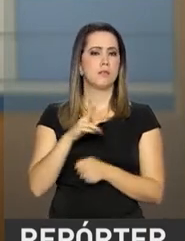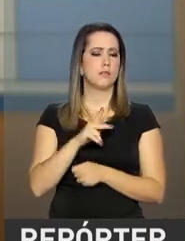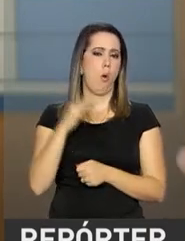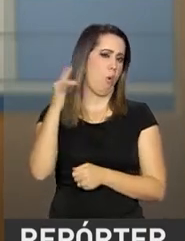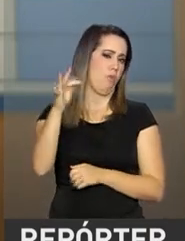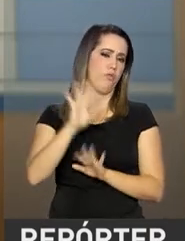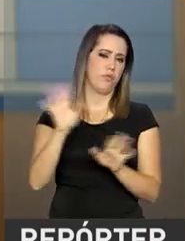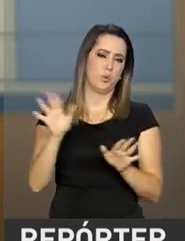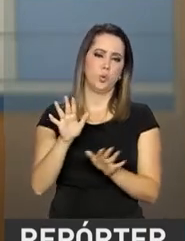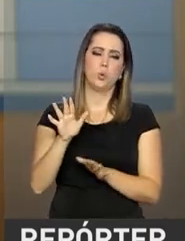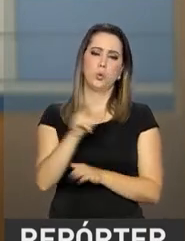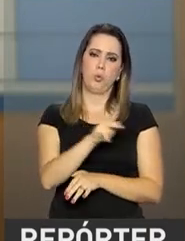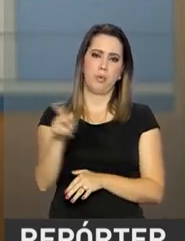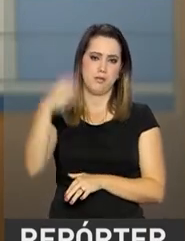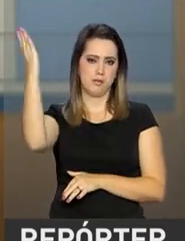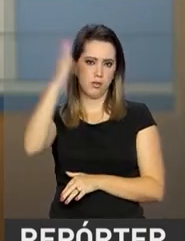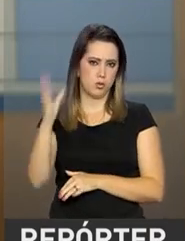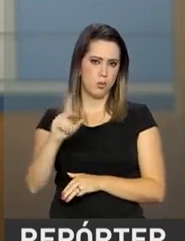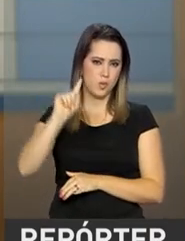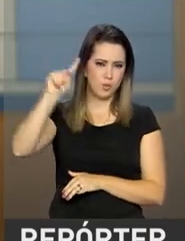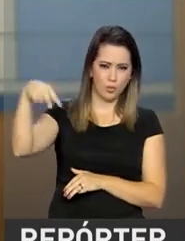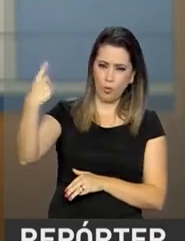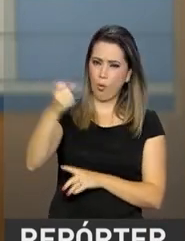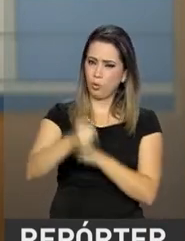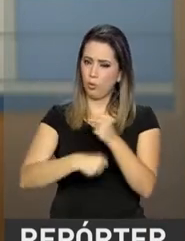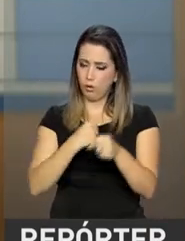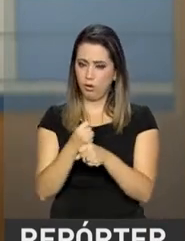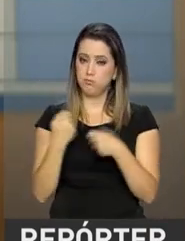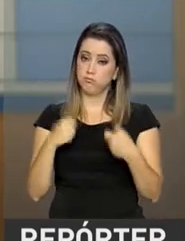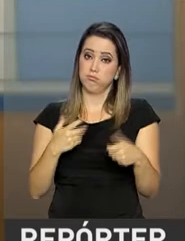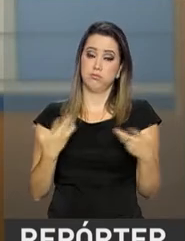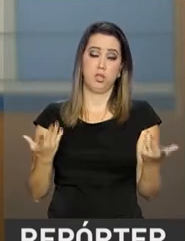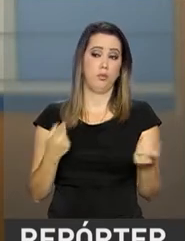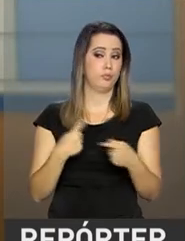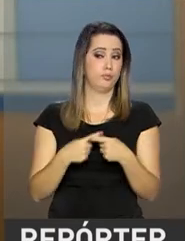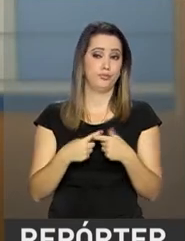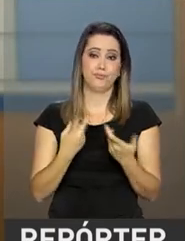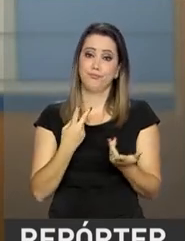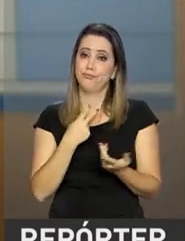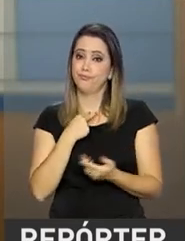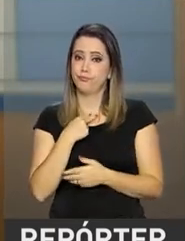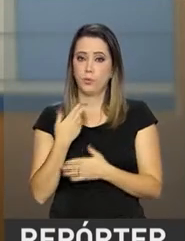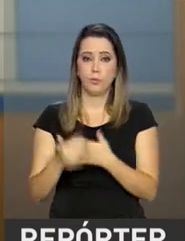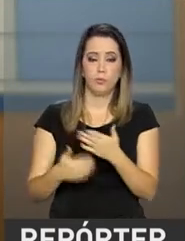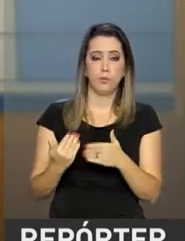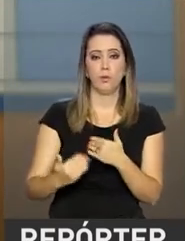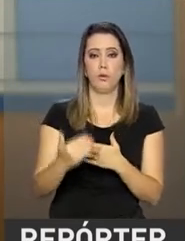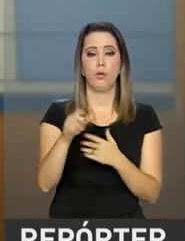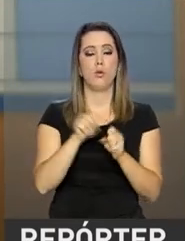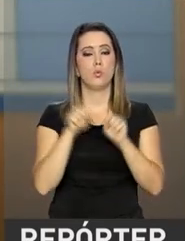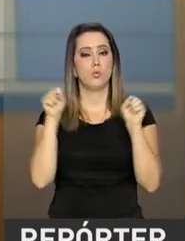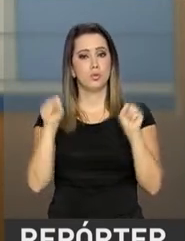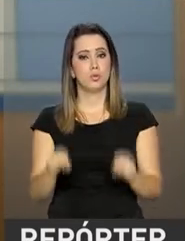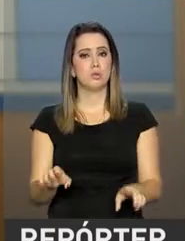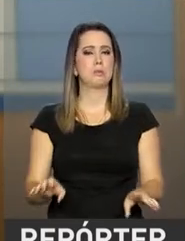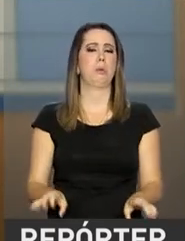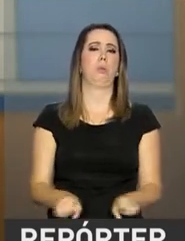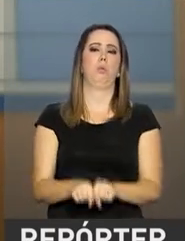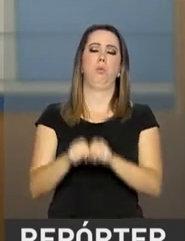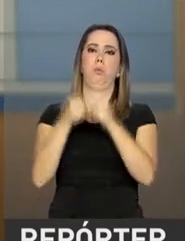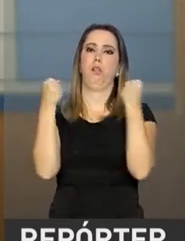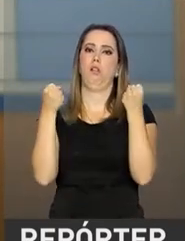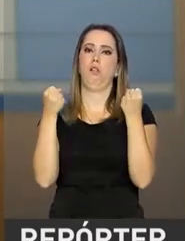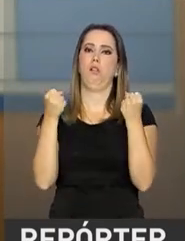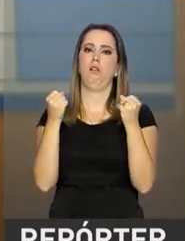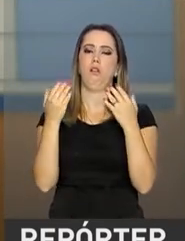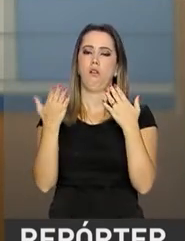República, no próximo mandato, porque não tem jeito de ir adiante assim. O sistema vai ruir, a